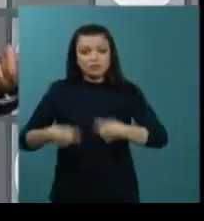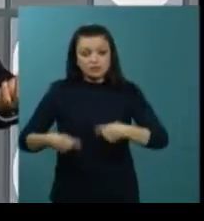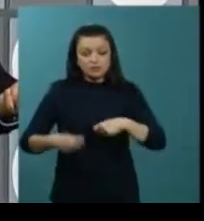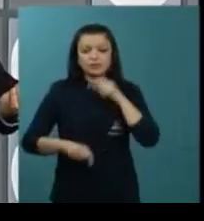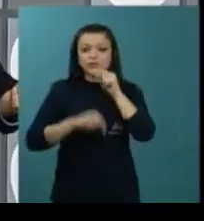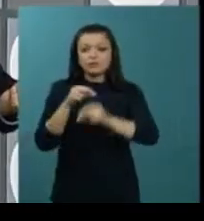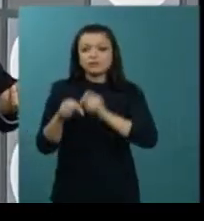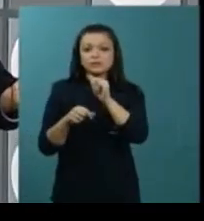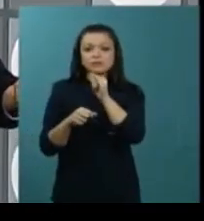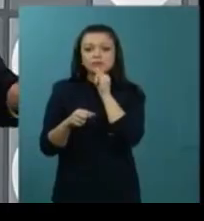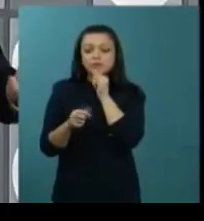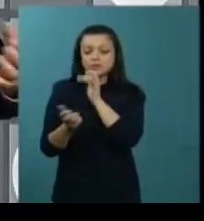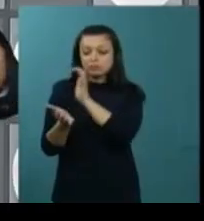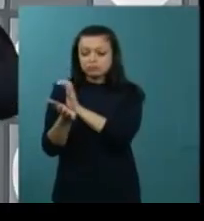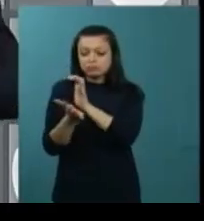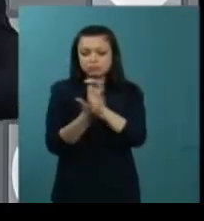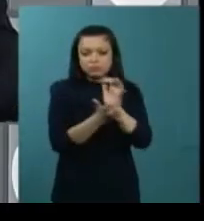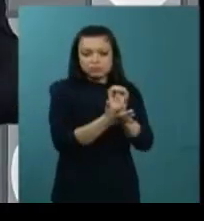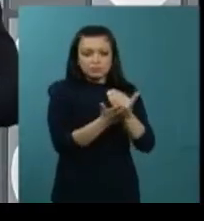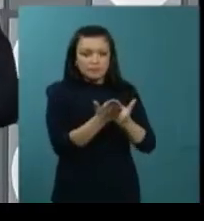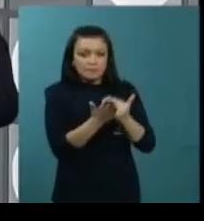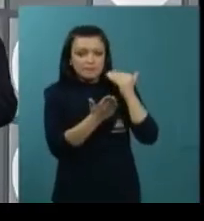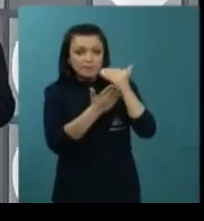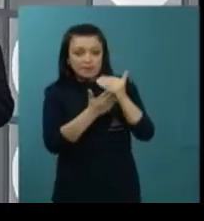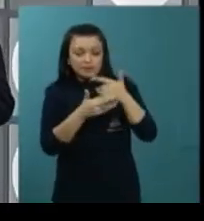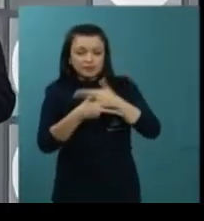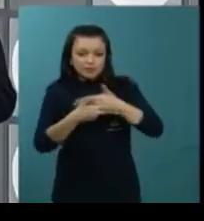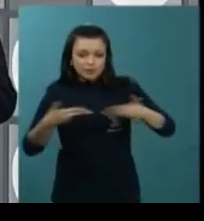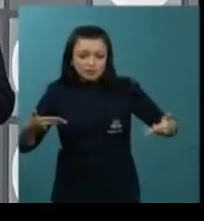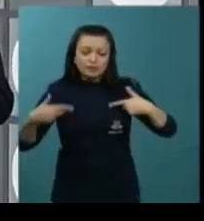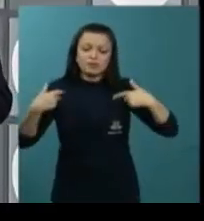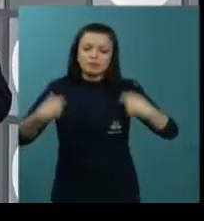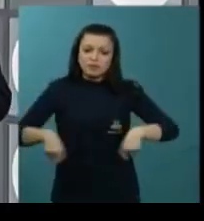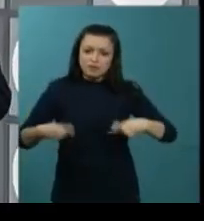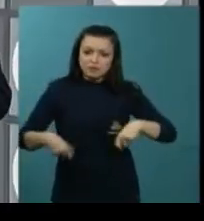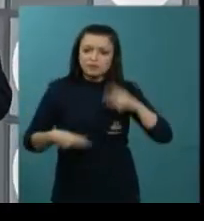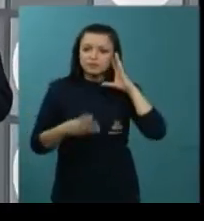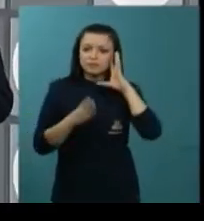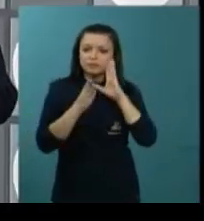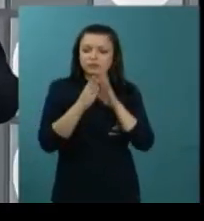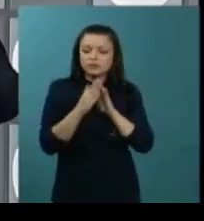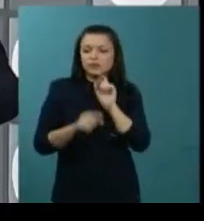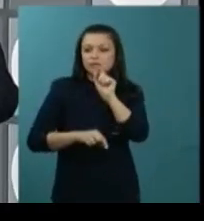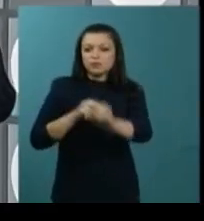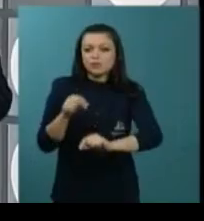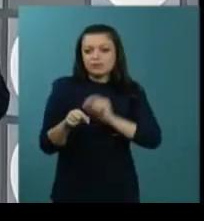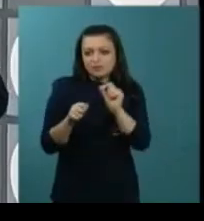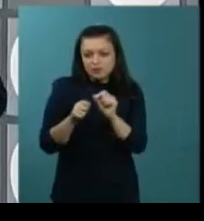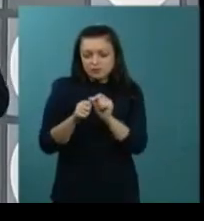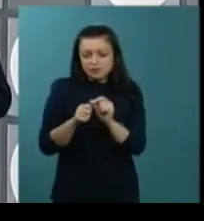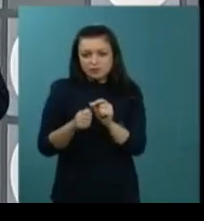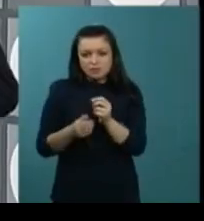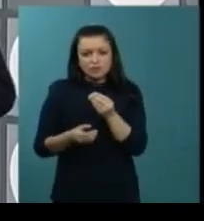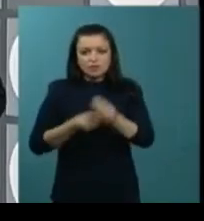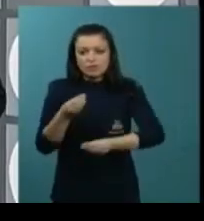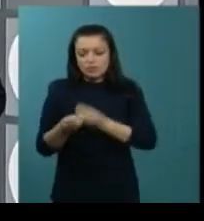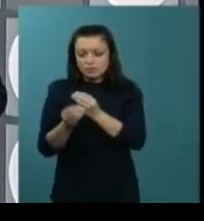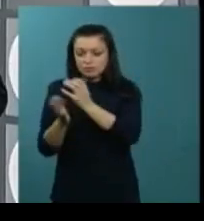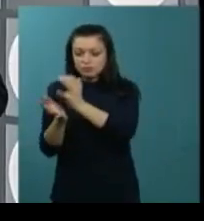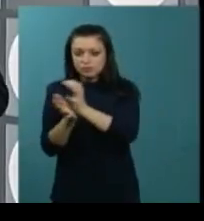mais conjuntos, precisaremos fazer operações com eles. Como é que nós unimos